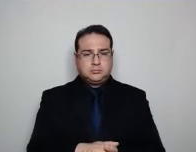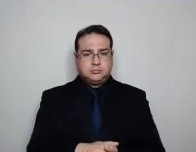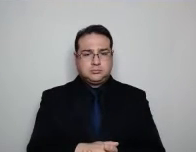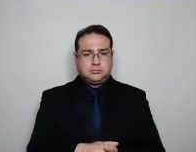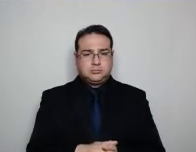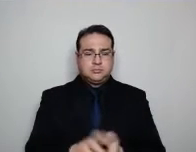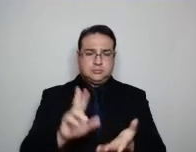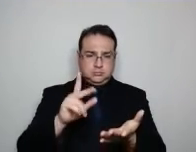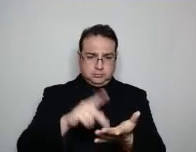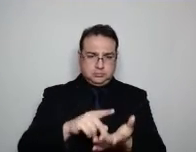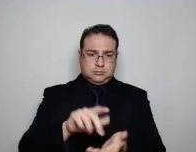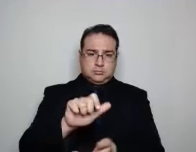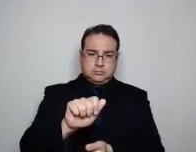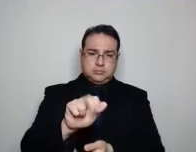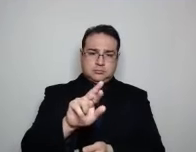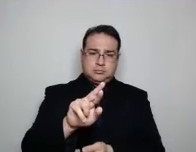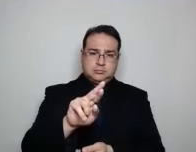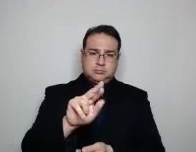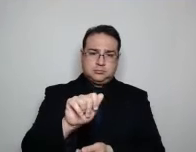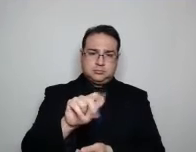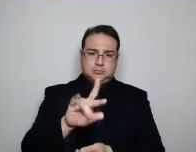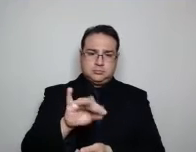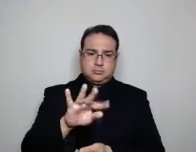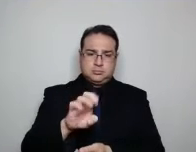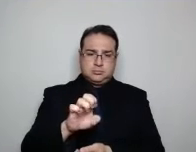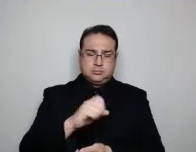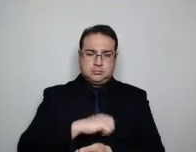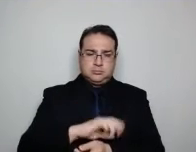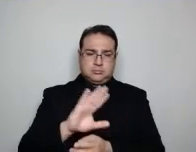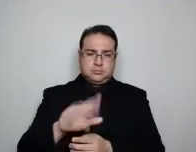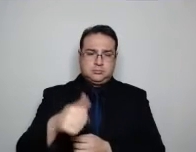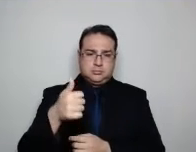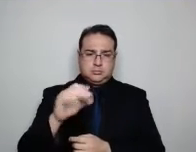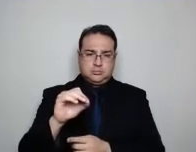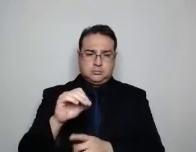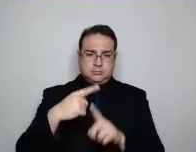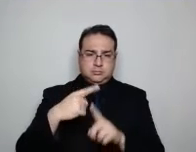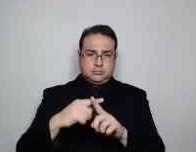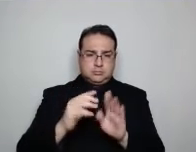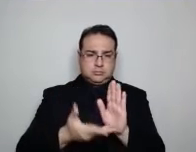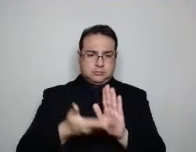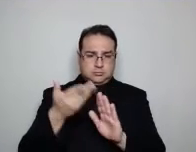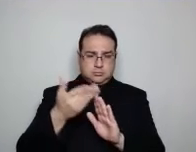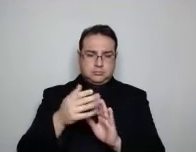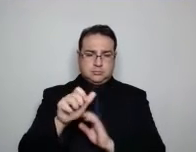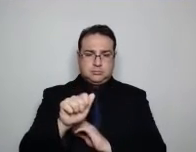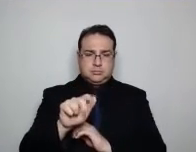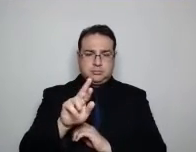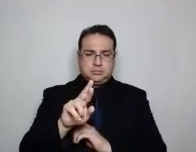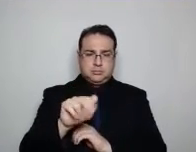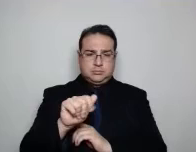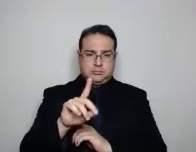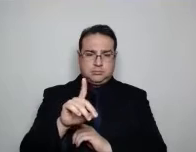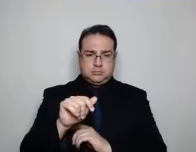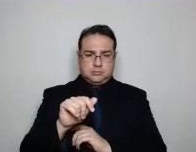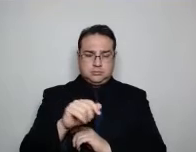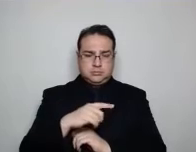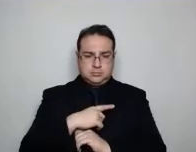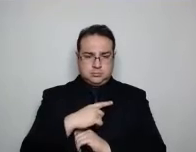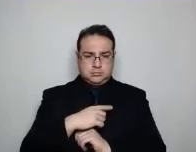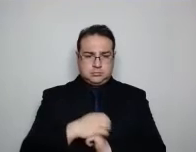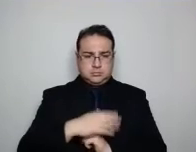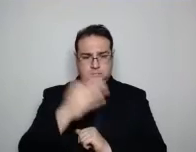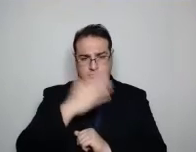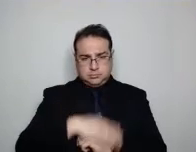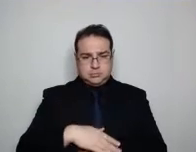recebe quase 10 vezes mais que a agravada. A comprovação